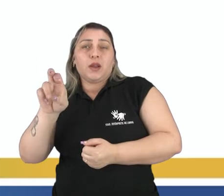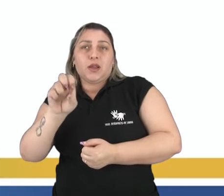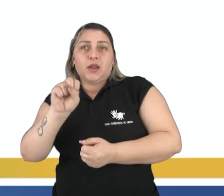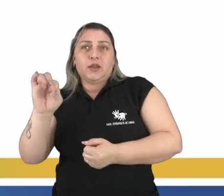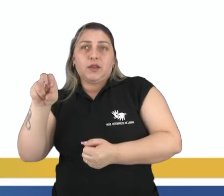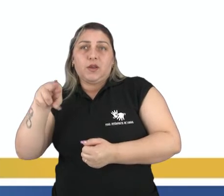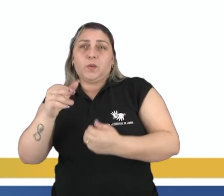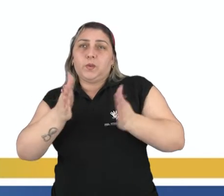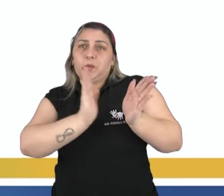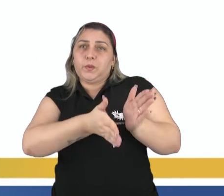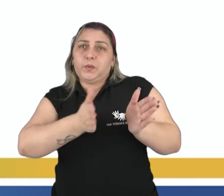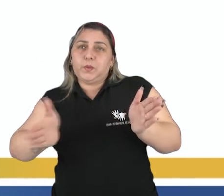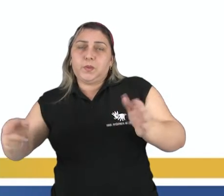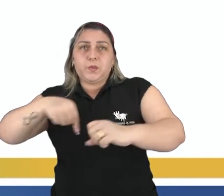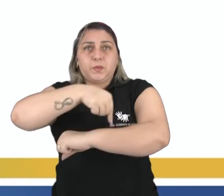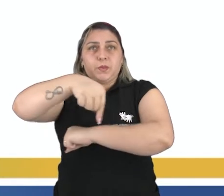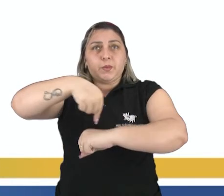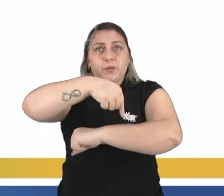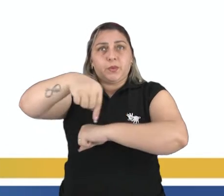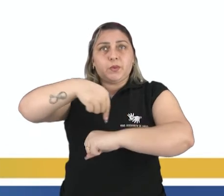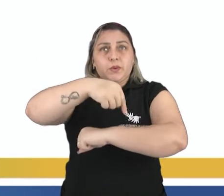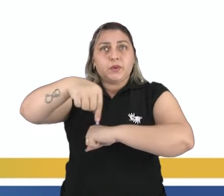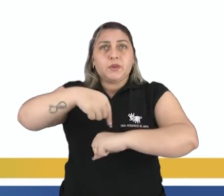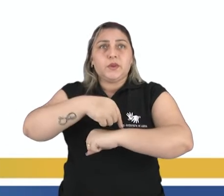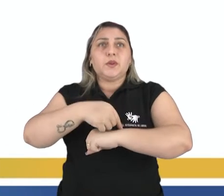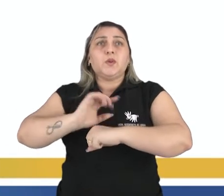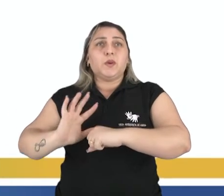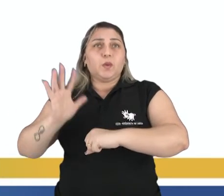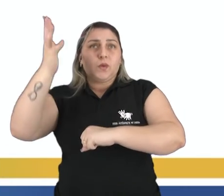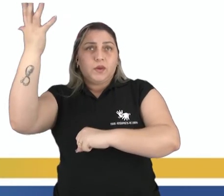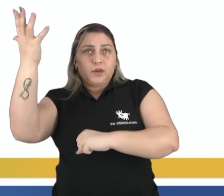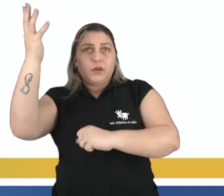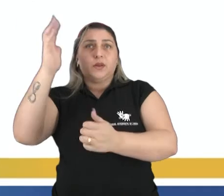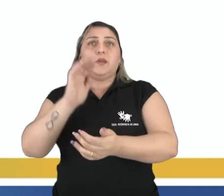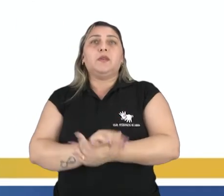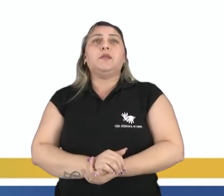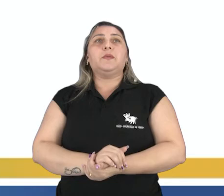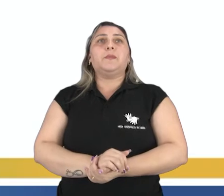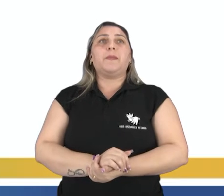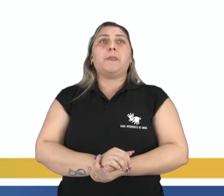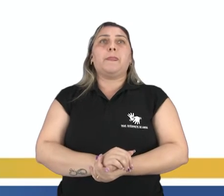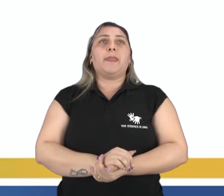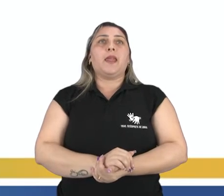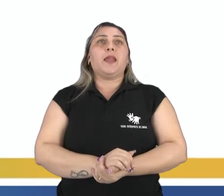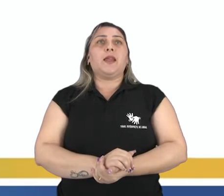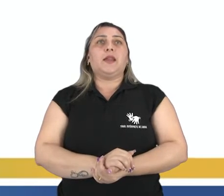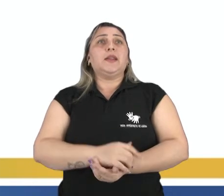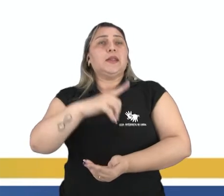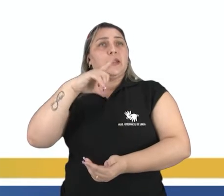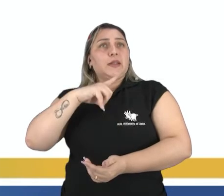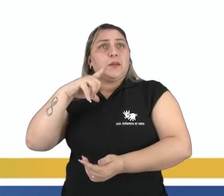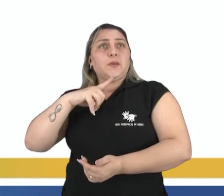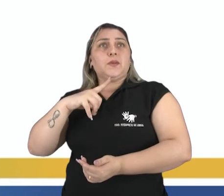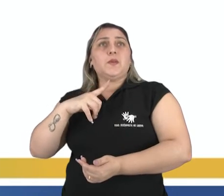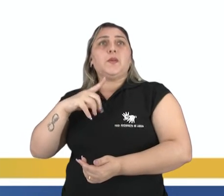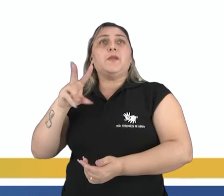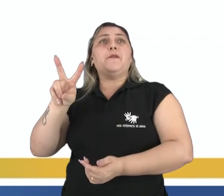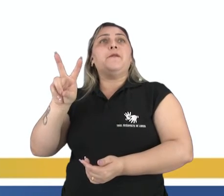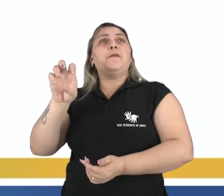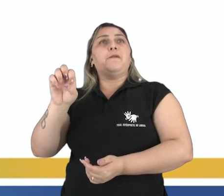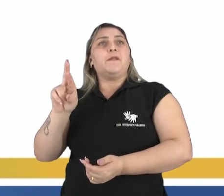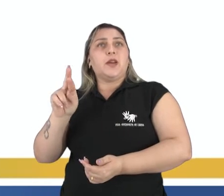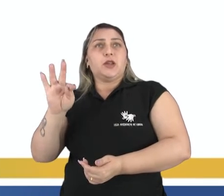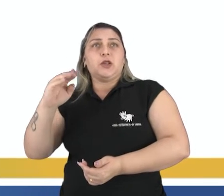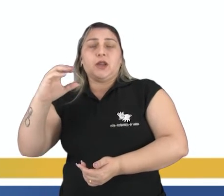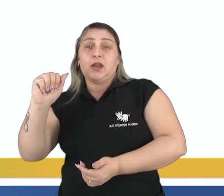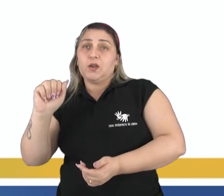uma sequência cronológica, tá? Dos fatos ali que estão sendo contados. Nós temos também